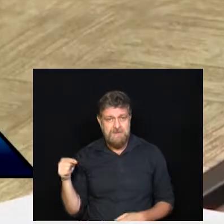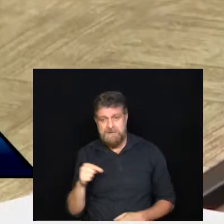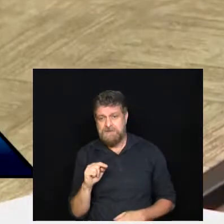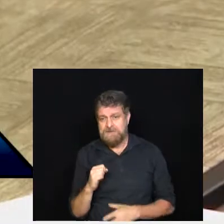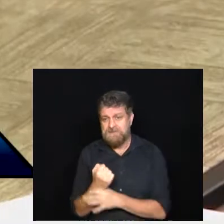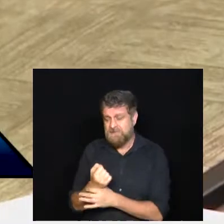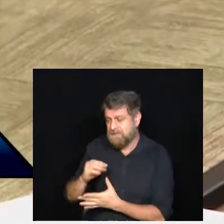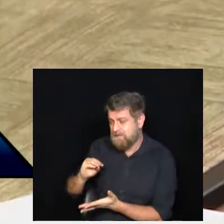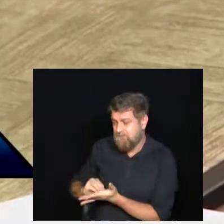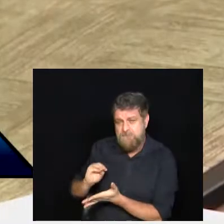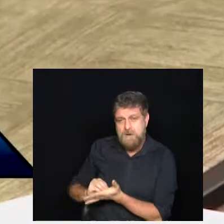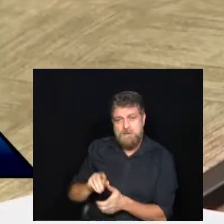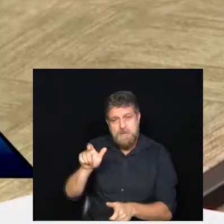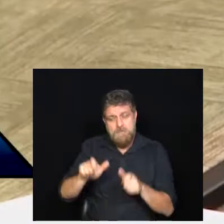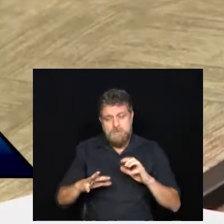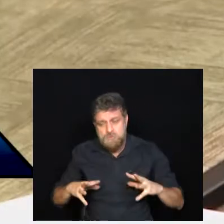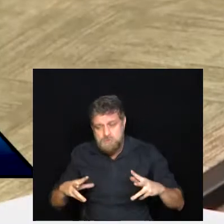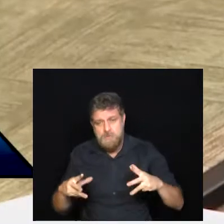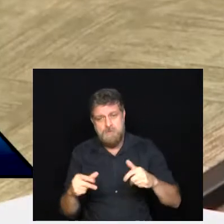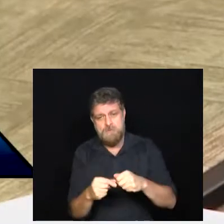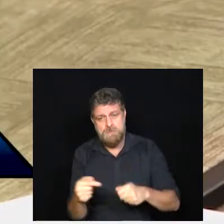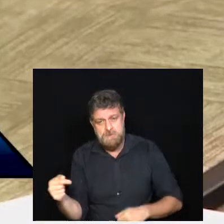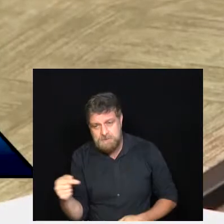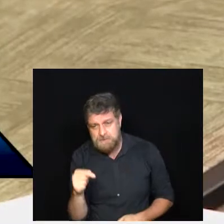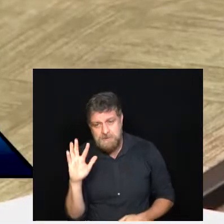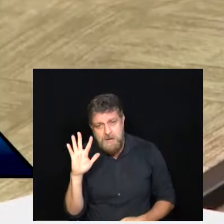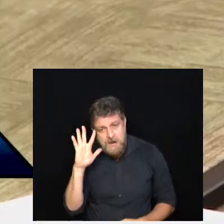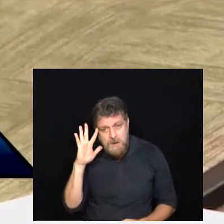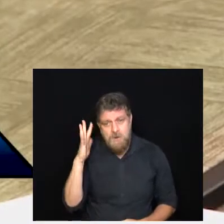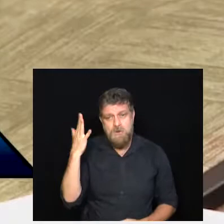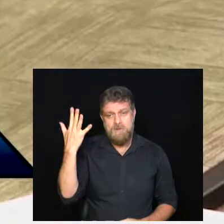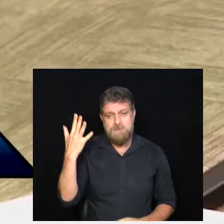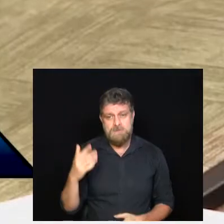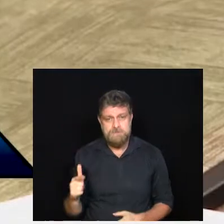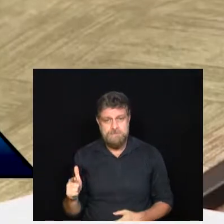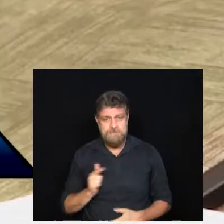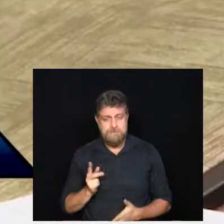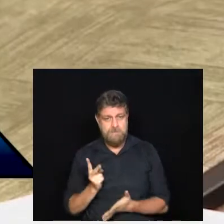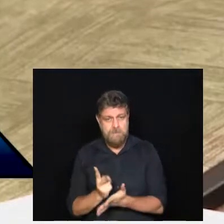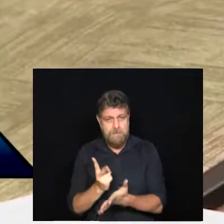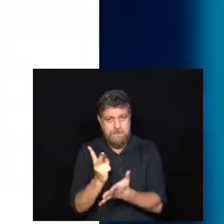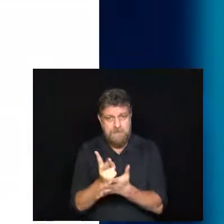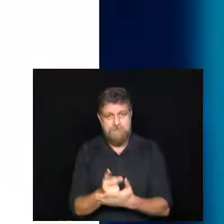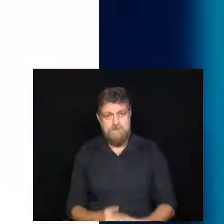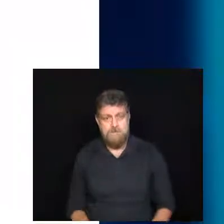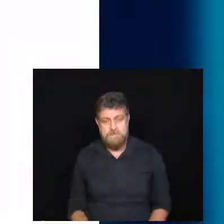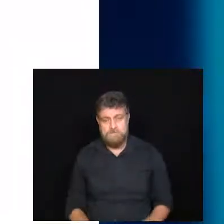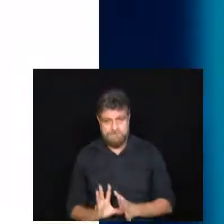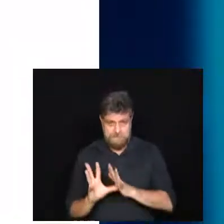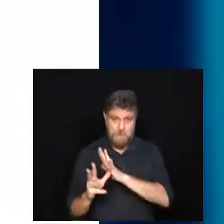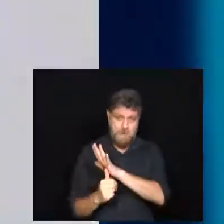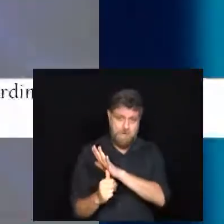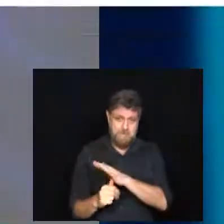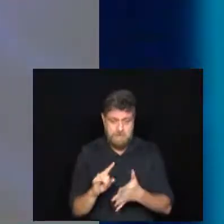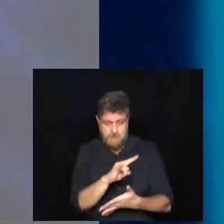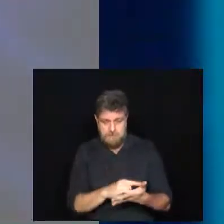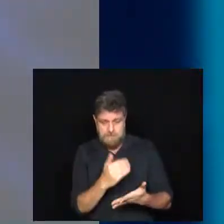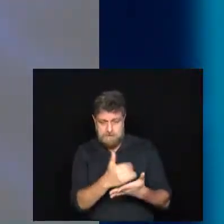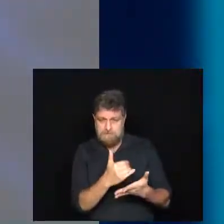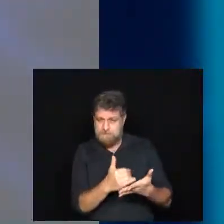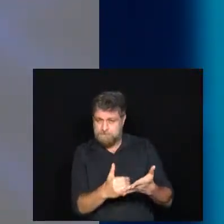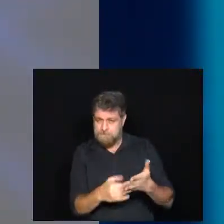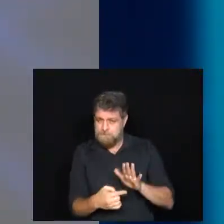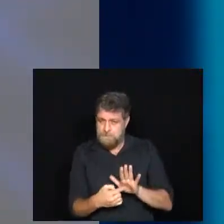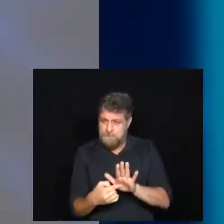insegurança a todos os frequentadores, tem acontecido constantemente assaltos. O documento do parlamentar